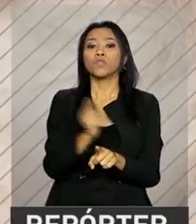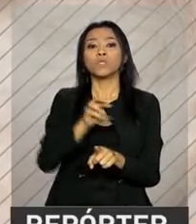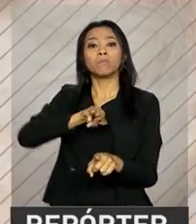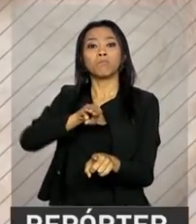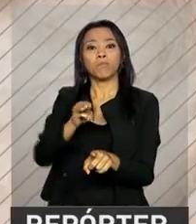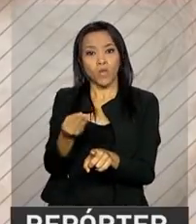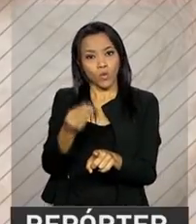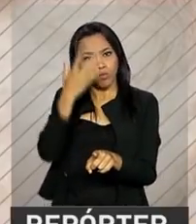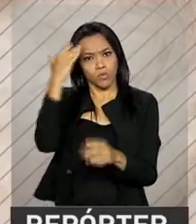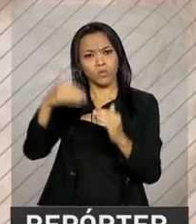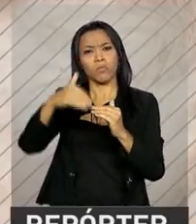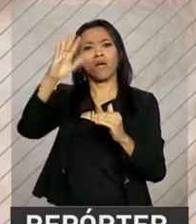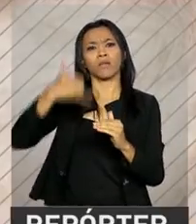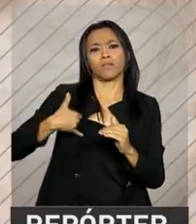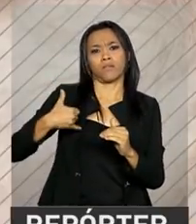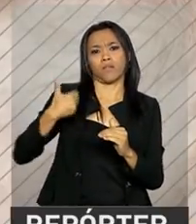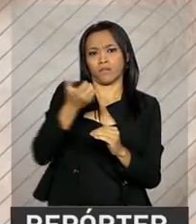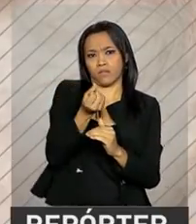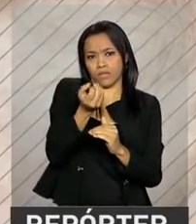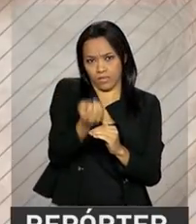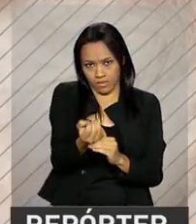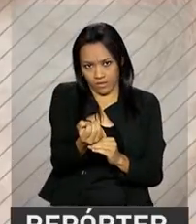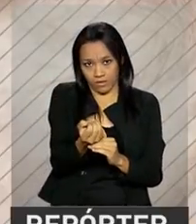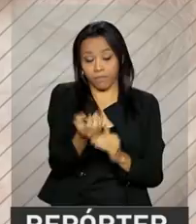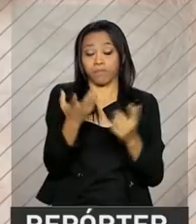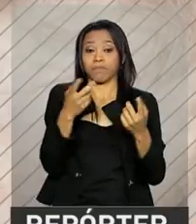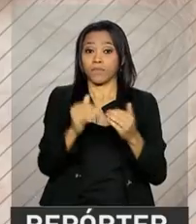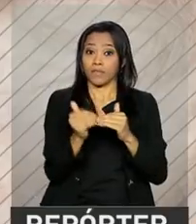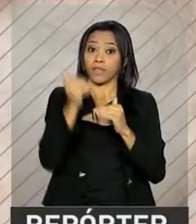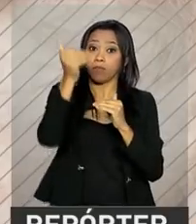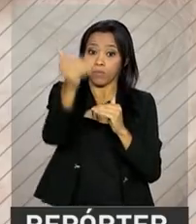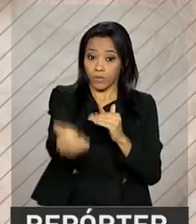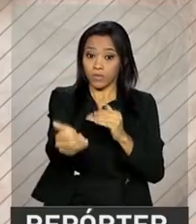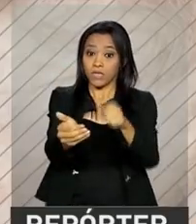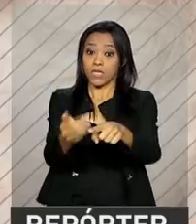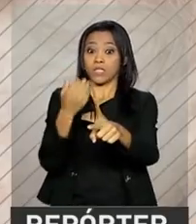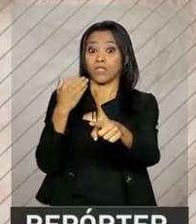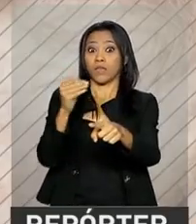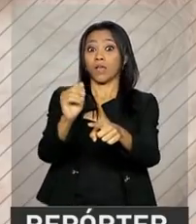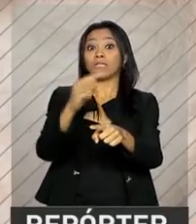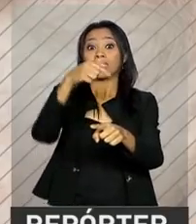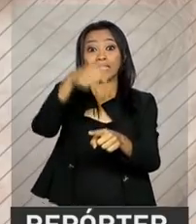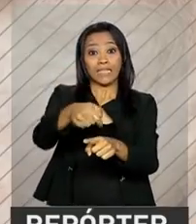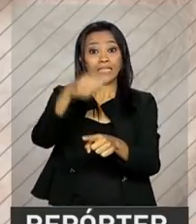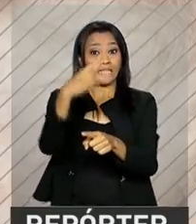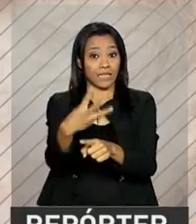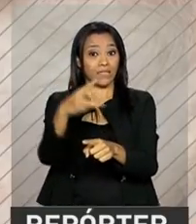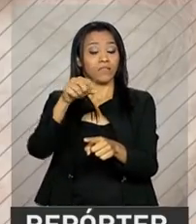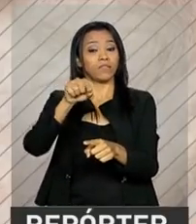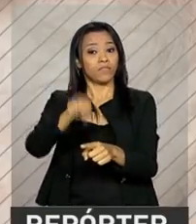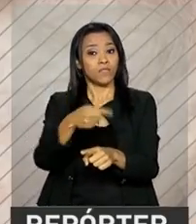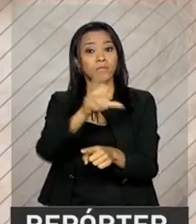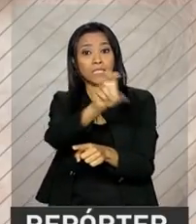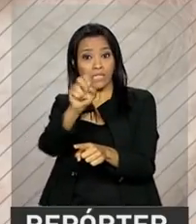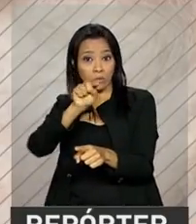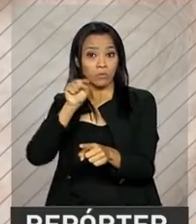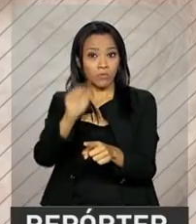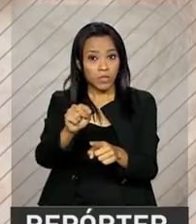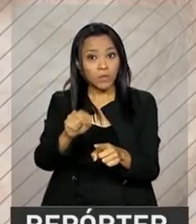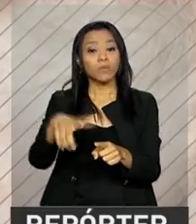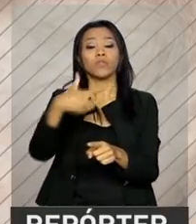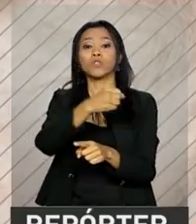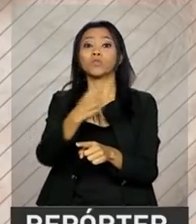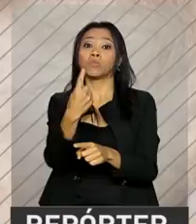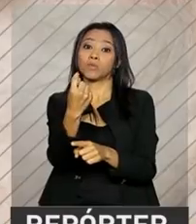pessoas com mais de 65 anos a previsão é que esse número salte para 73 milhões e meio em